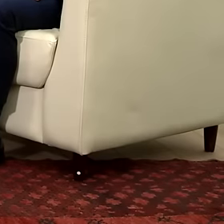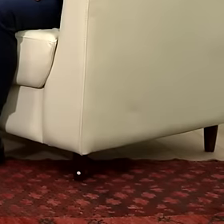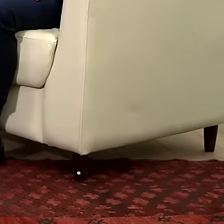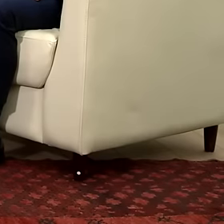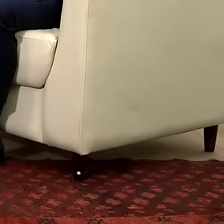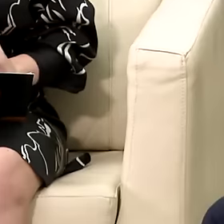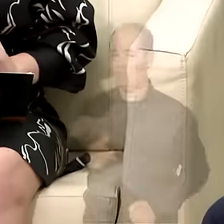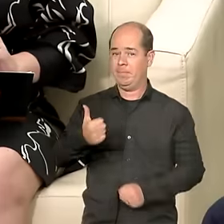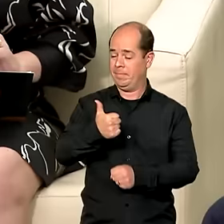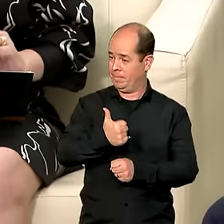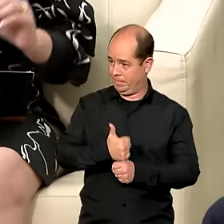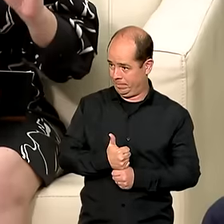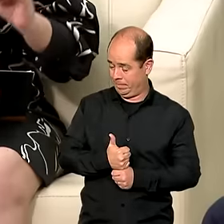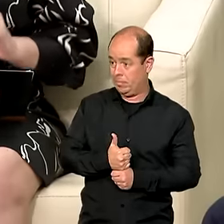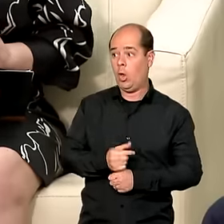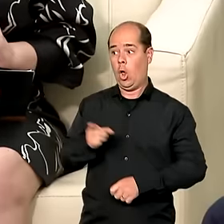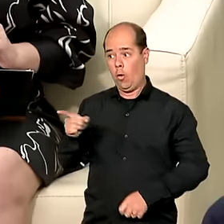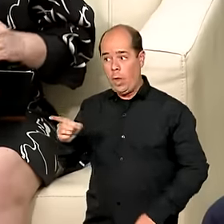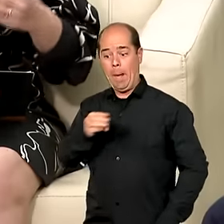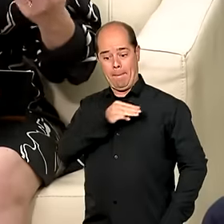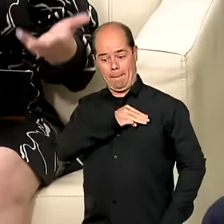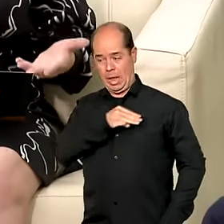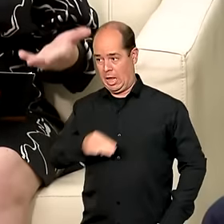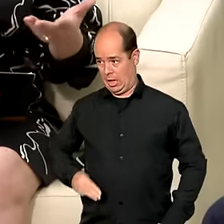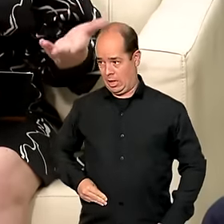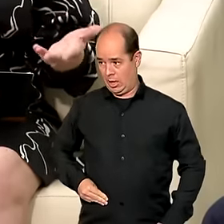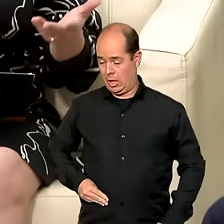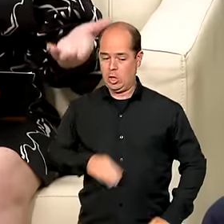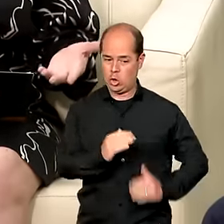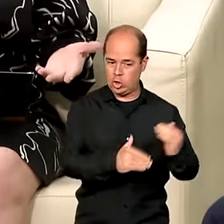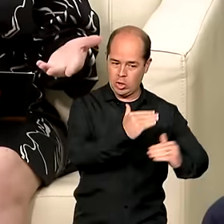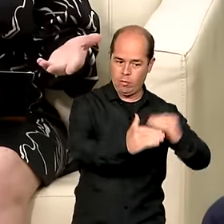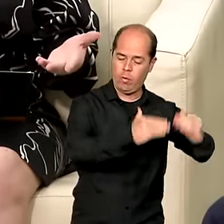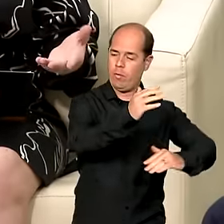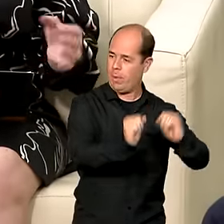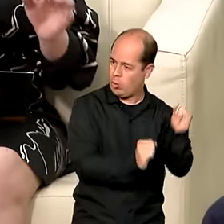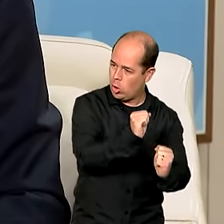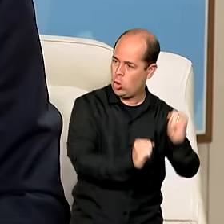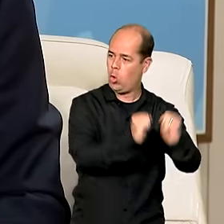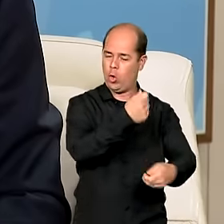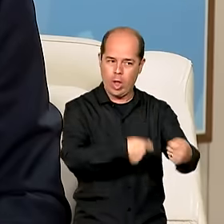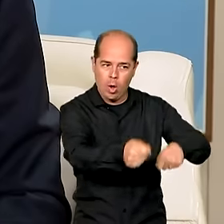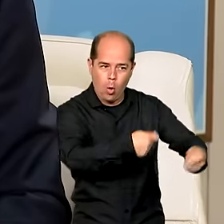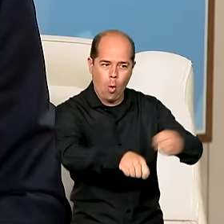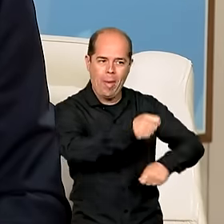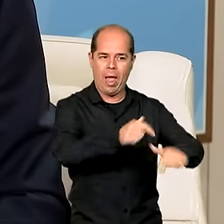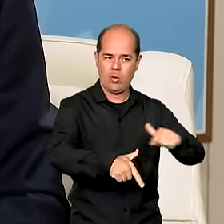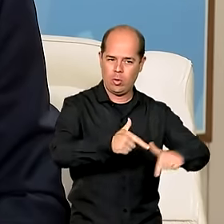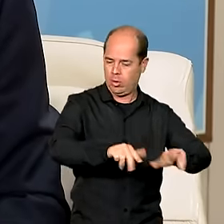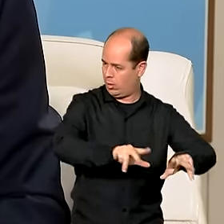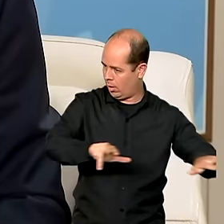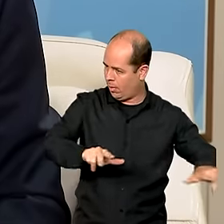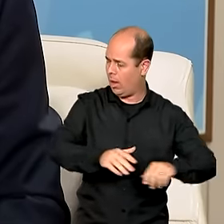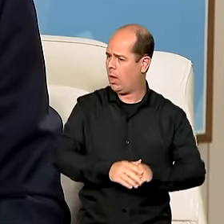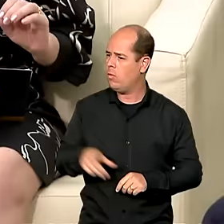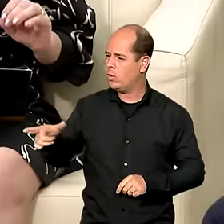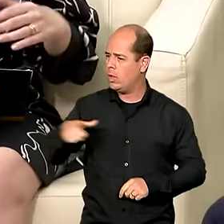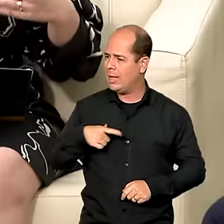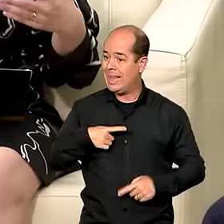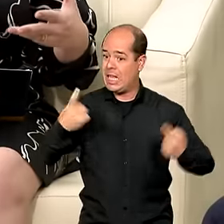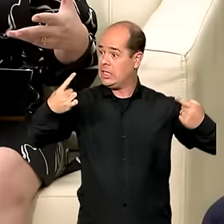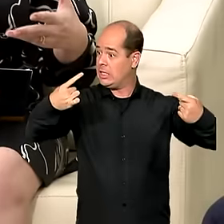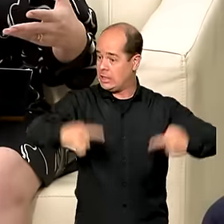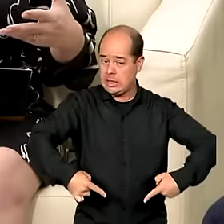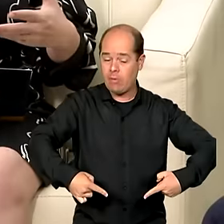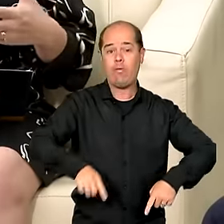vice-presidente na condição de Ministro do desenvolvimento indústria Comércio e Serviços um dos seus principais desafios esse ano foi